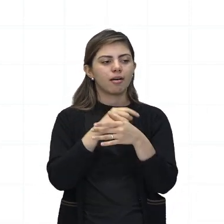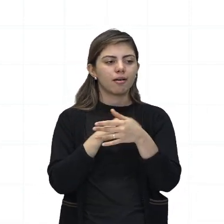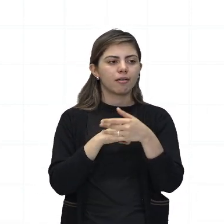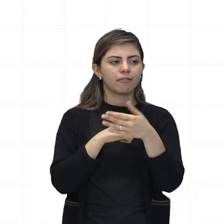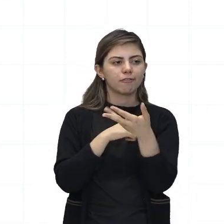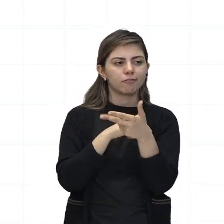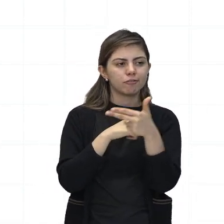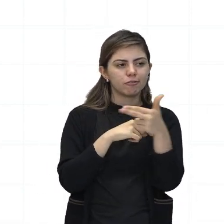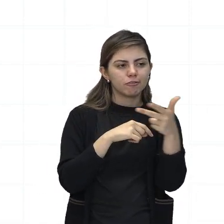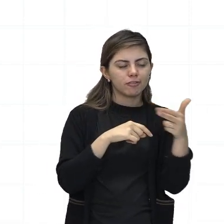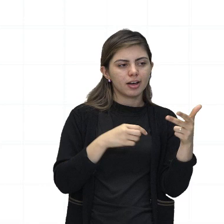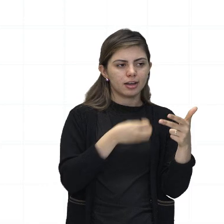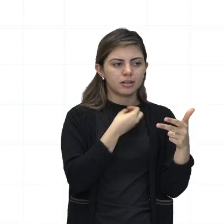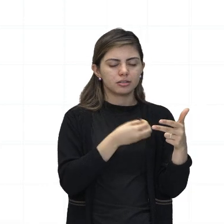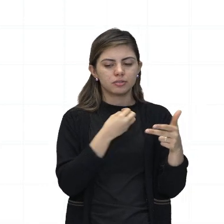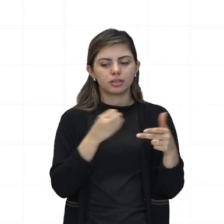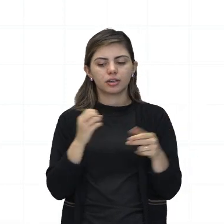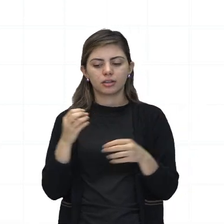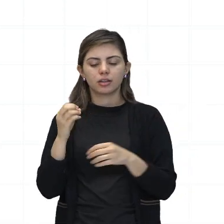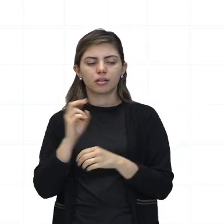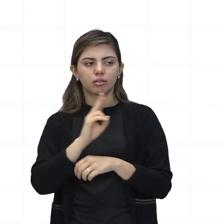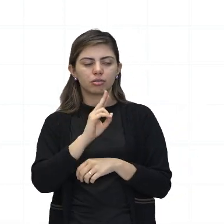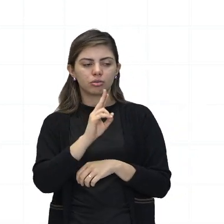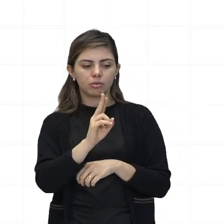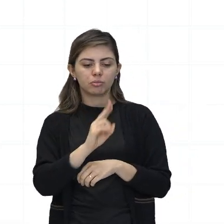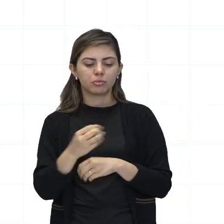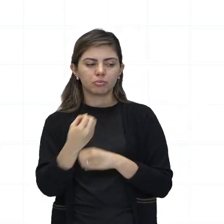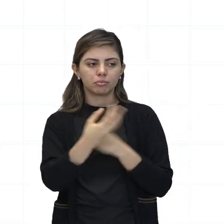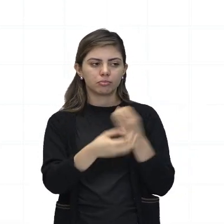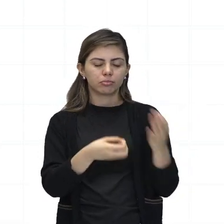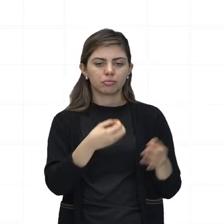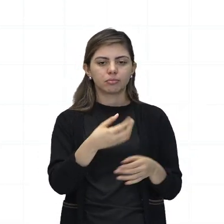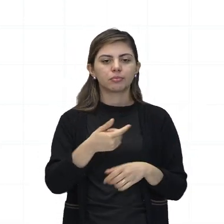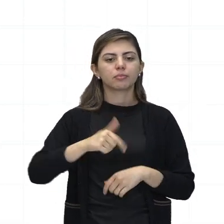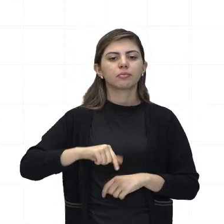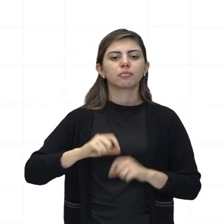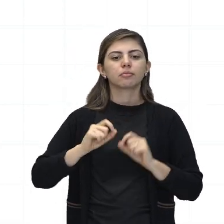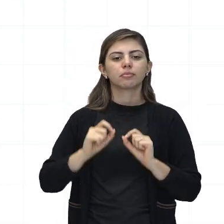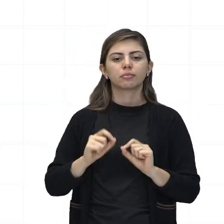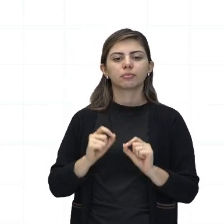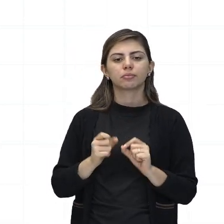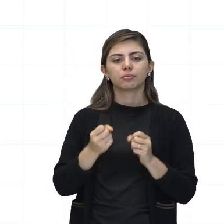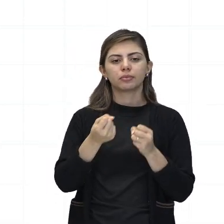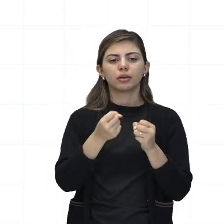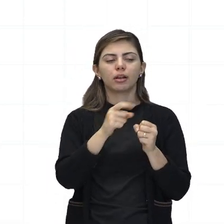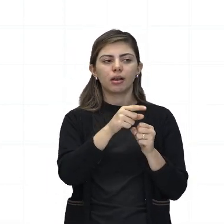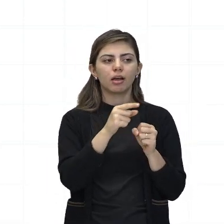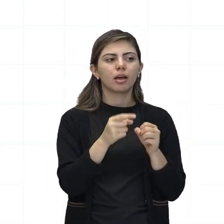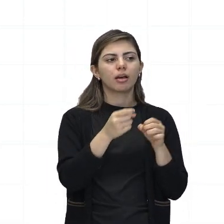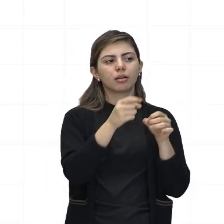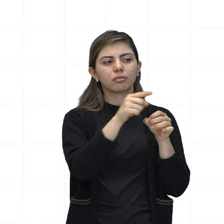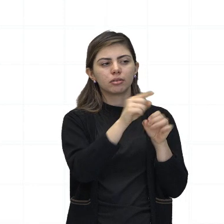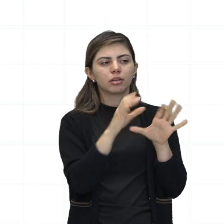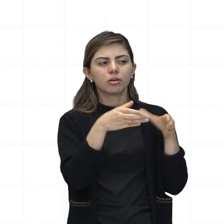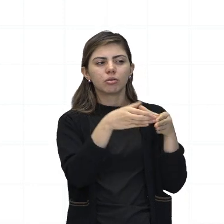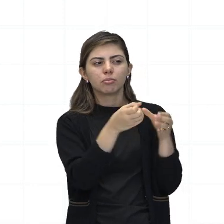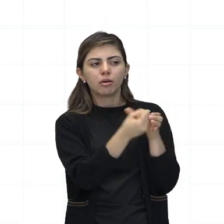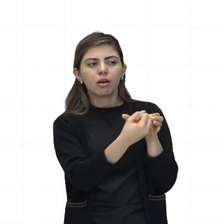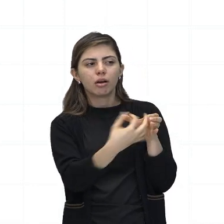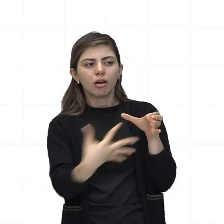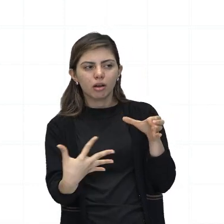dar nomes para aqueles seres vivos, tem a descrição dos seres vivos. Ela